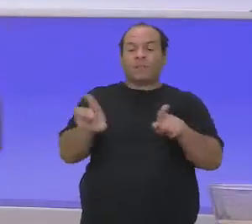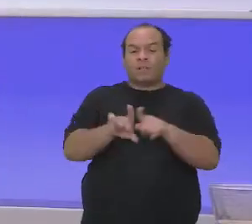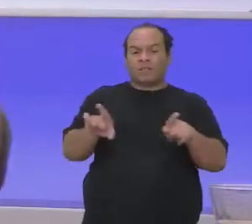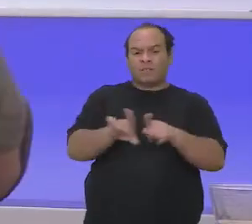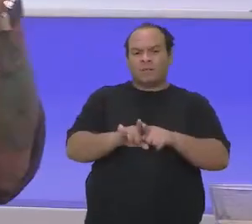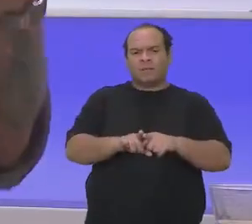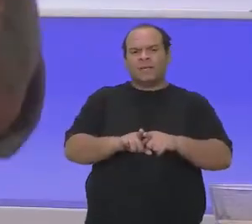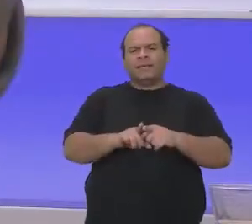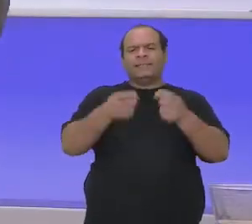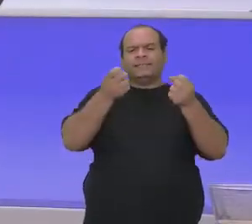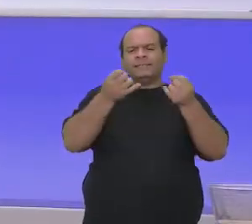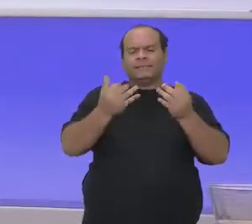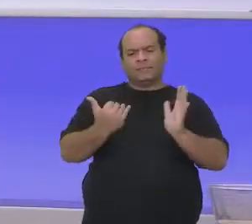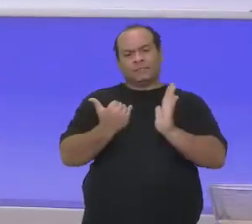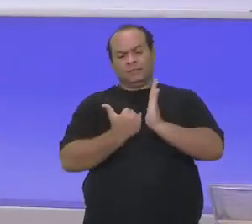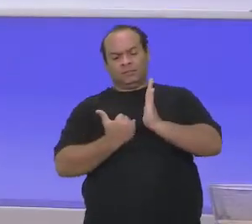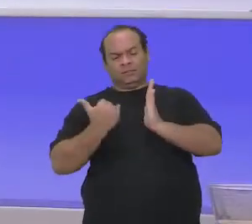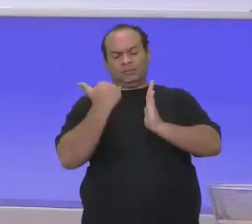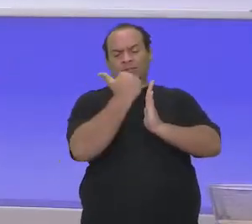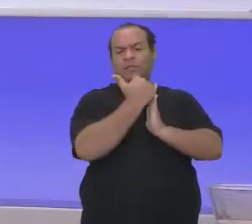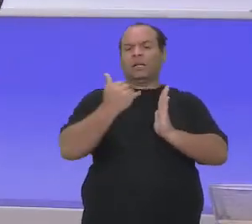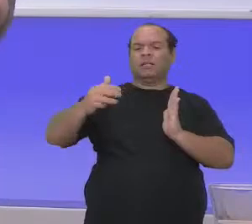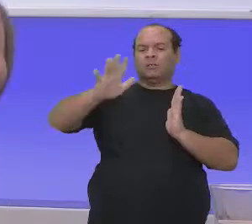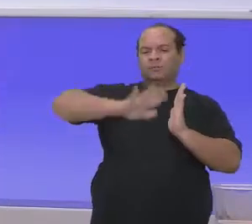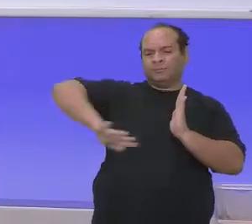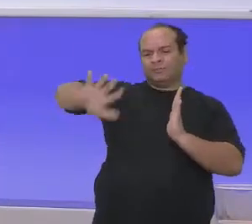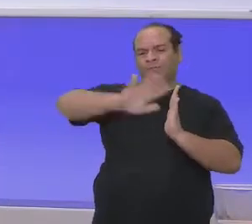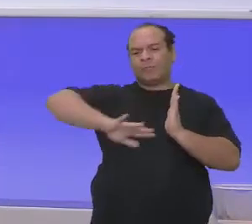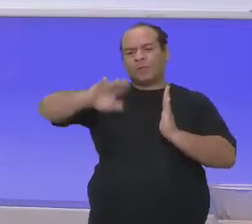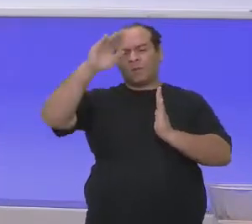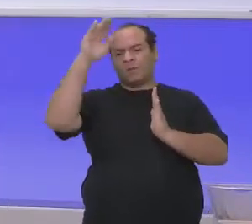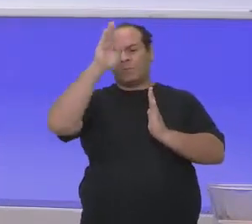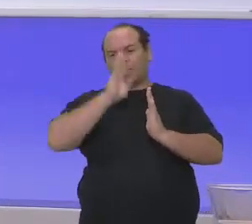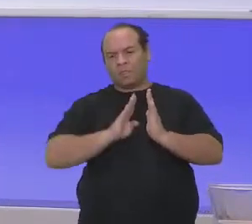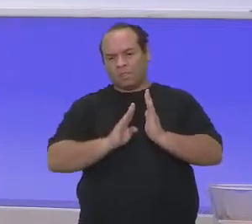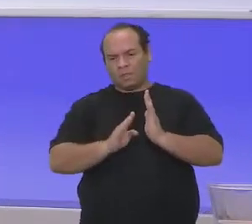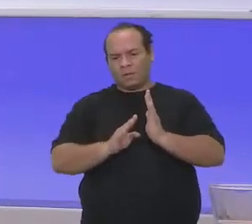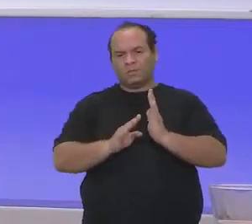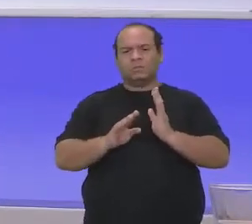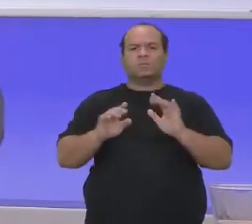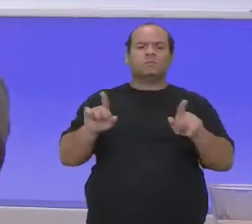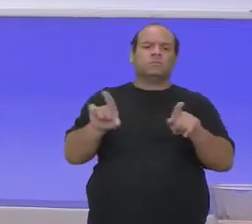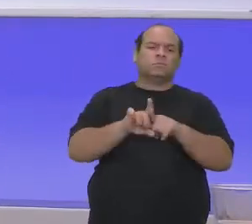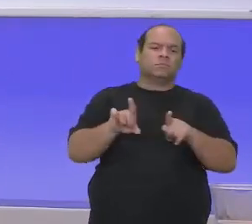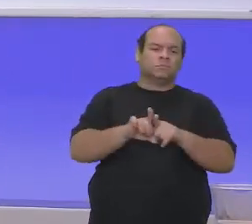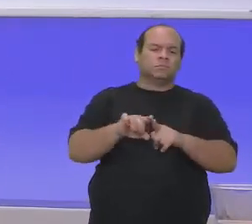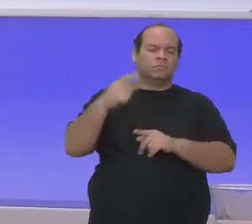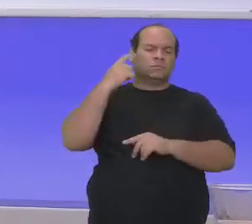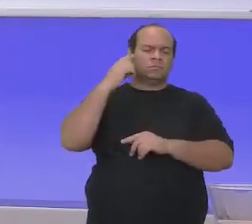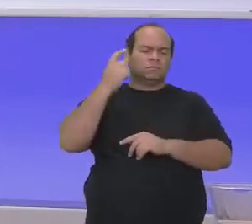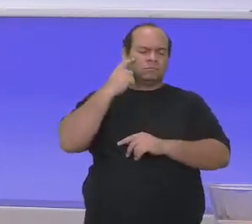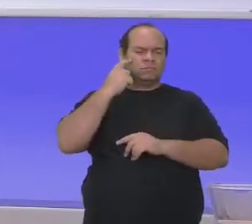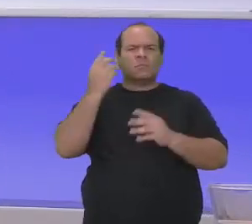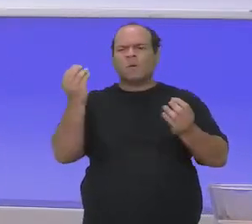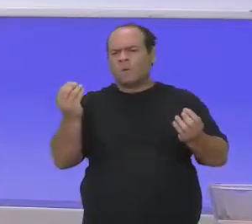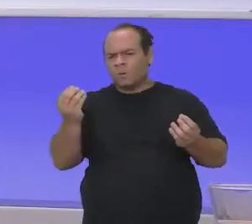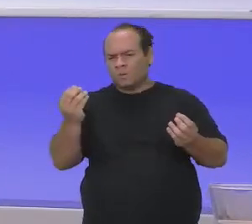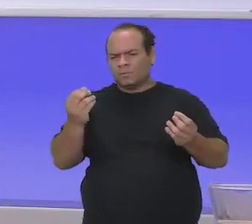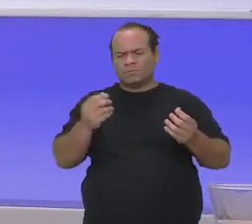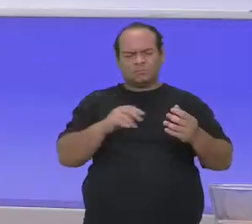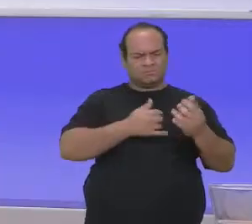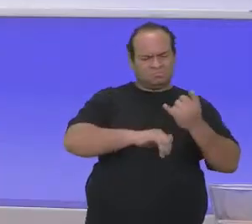Reforçando aqui um pouco sobre o cenário brasileiro, eu acho que é interessante a gente pensar também no caminho da energia. Como que